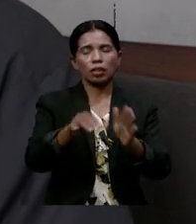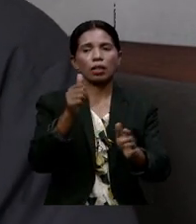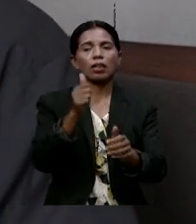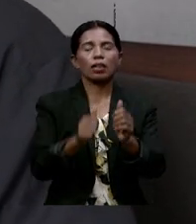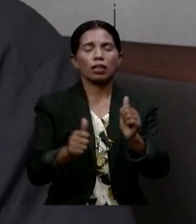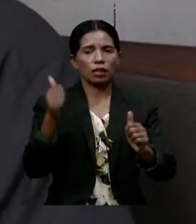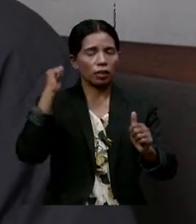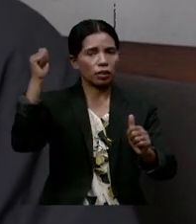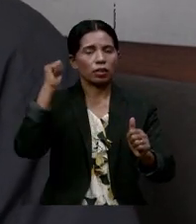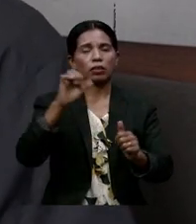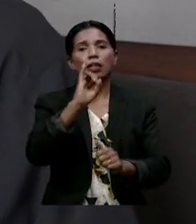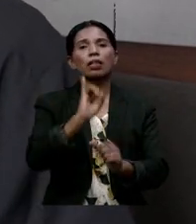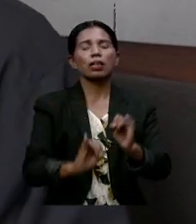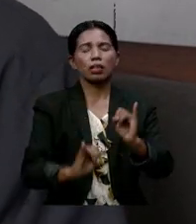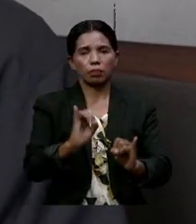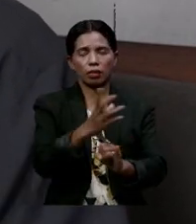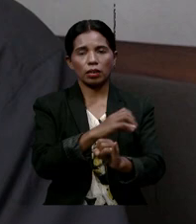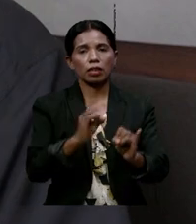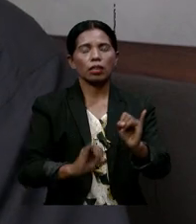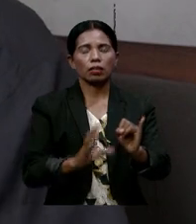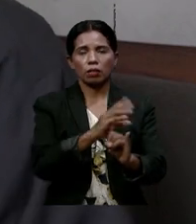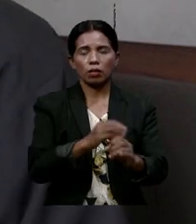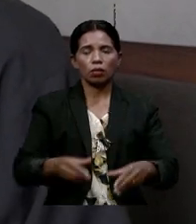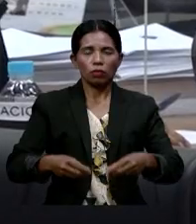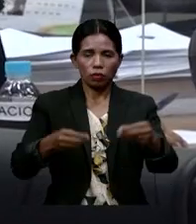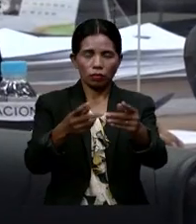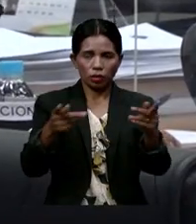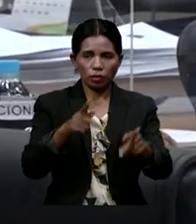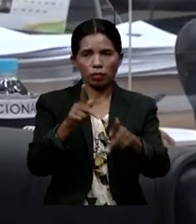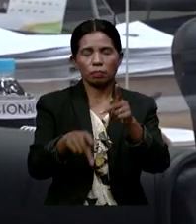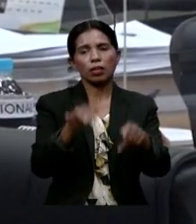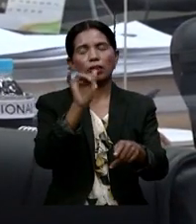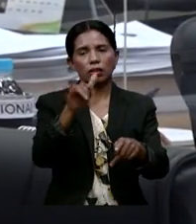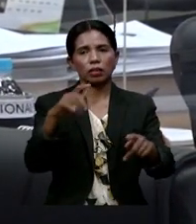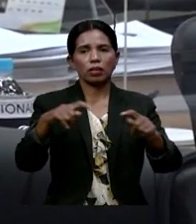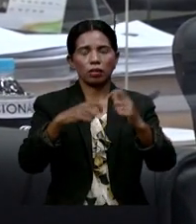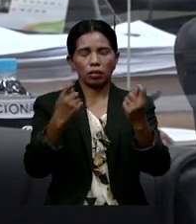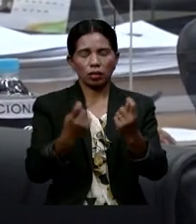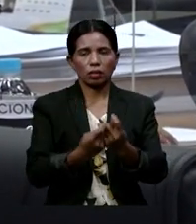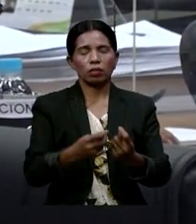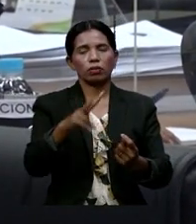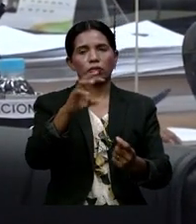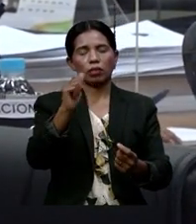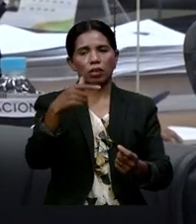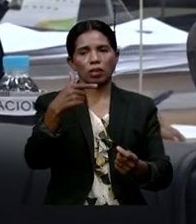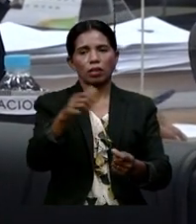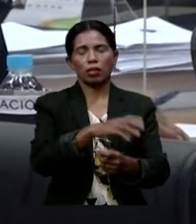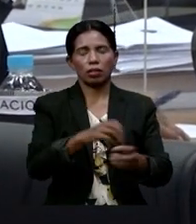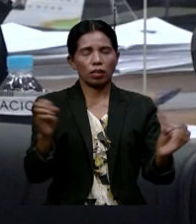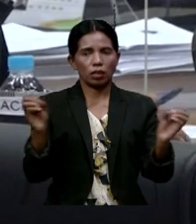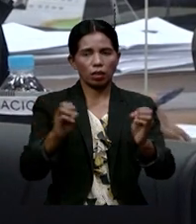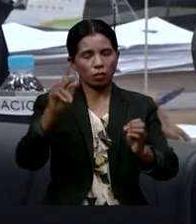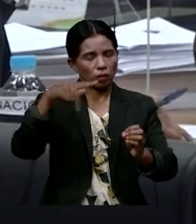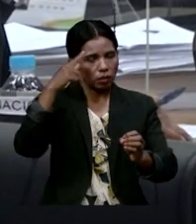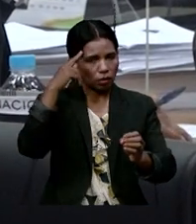mak altera lei vigente hodinune fo espaço ba komunidade concorre ho tipo vagatura nune a menos intervenção política